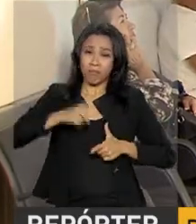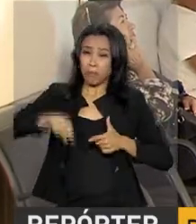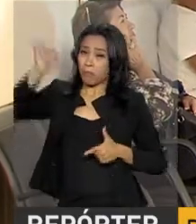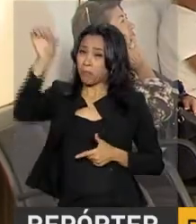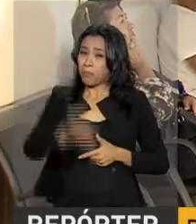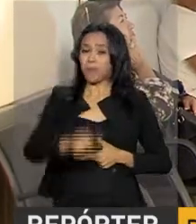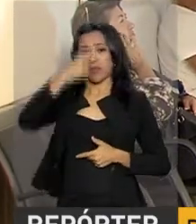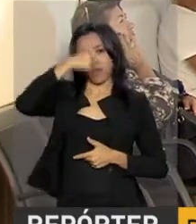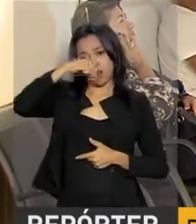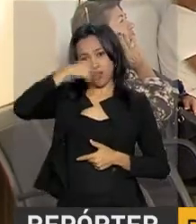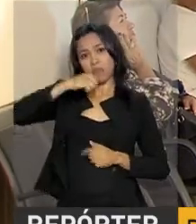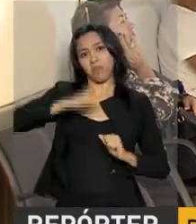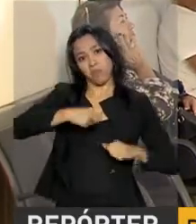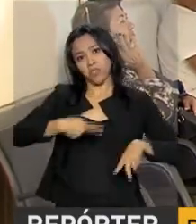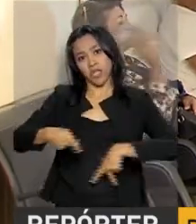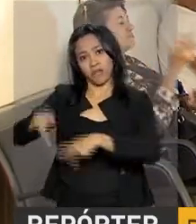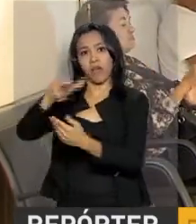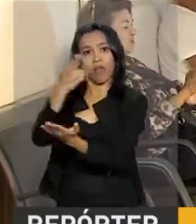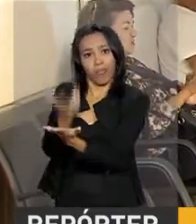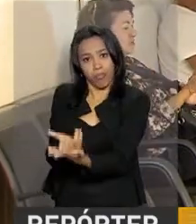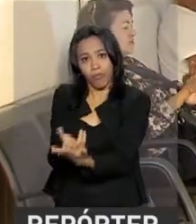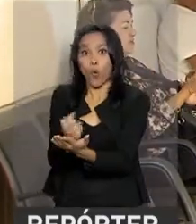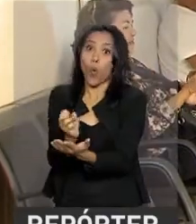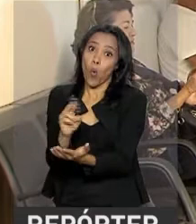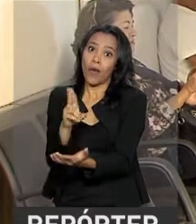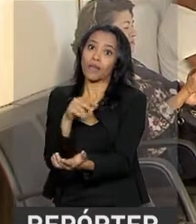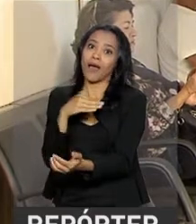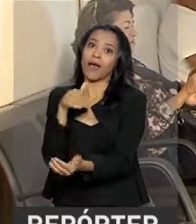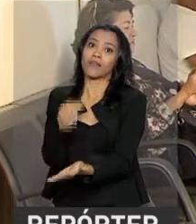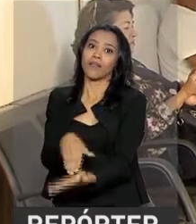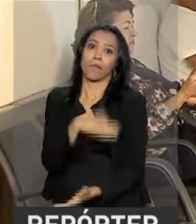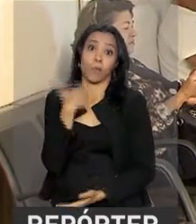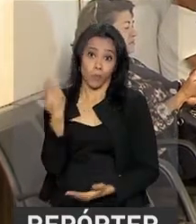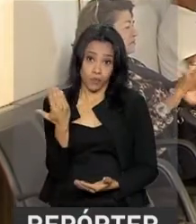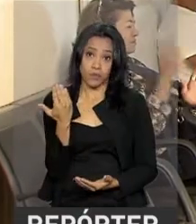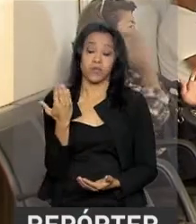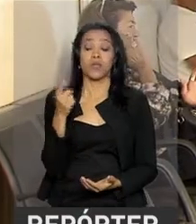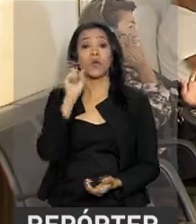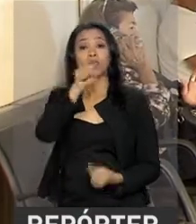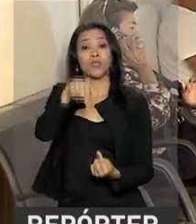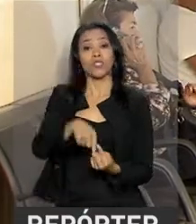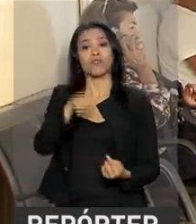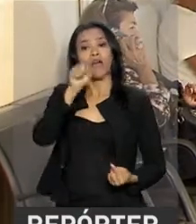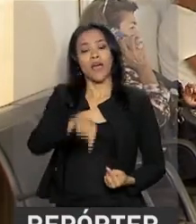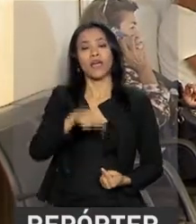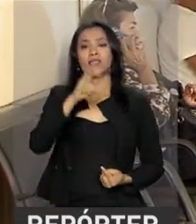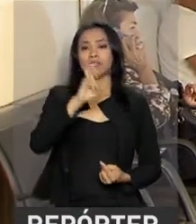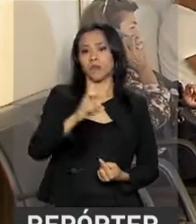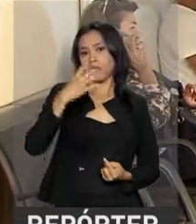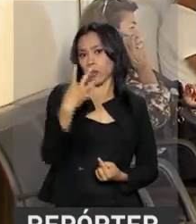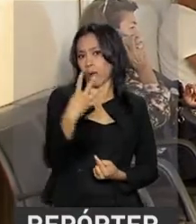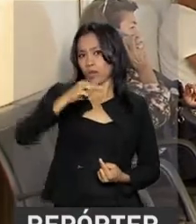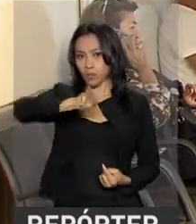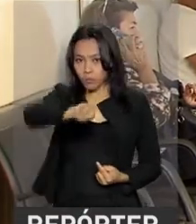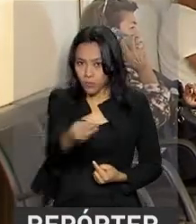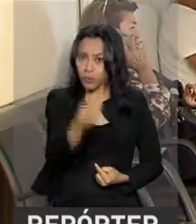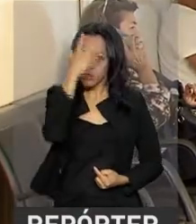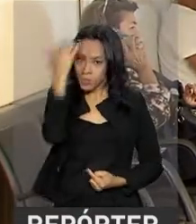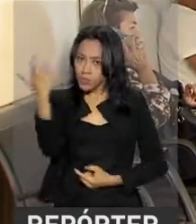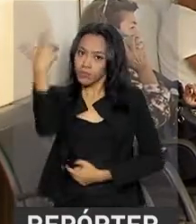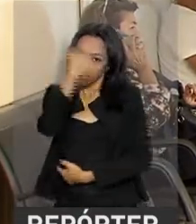internação ou até mesmo a morte a meta é imunizar mais de 54 milhões de pessoas até o fim da campanha